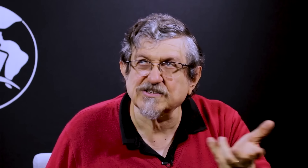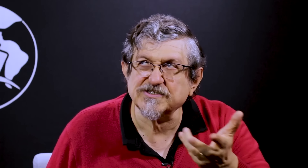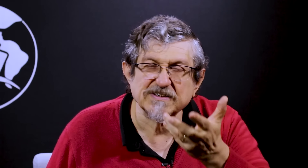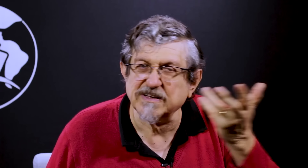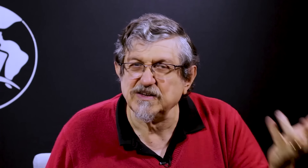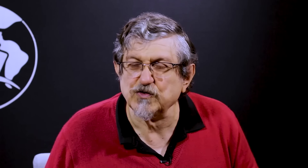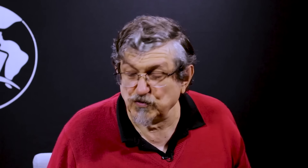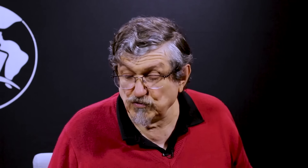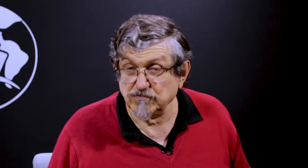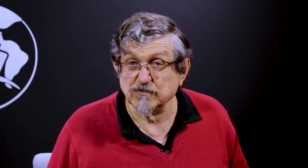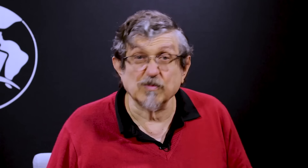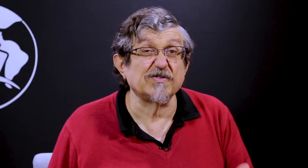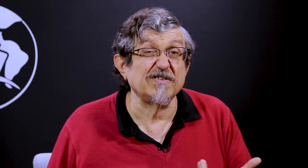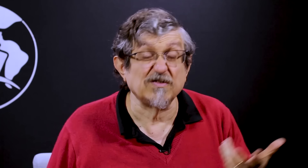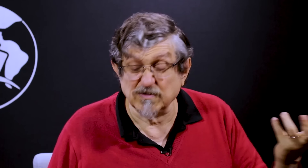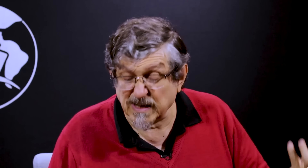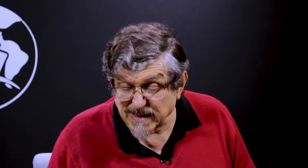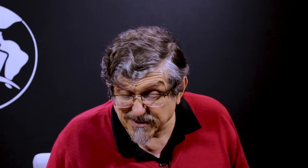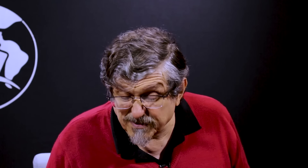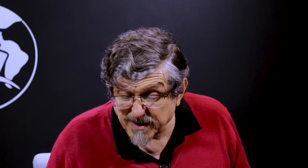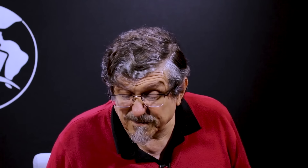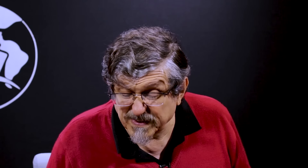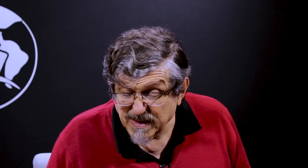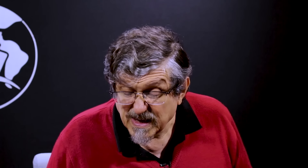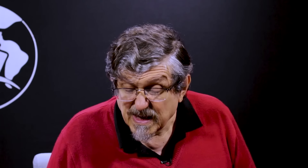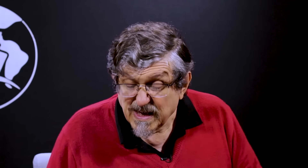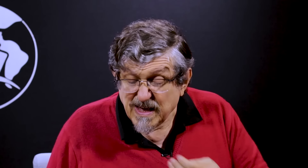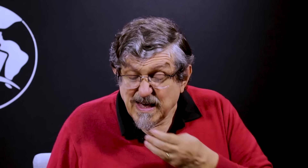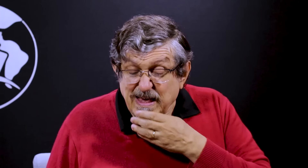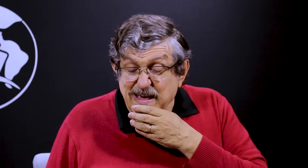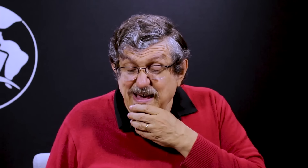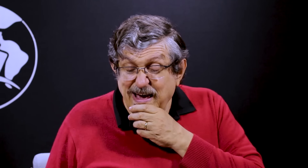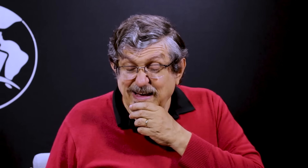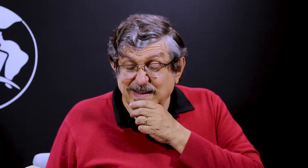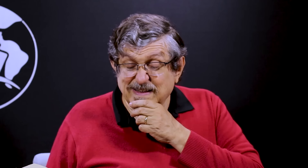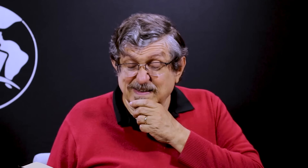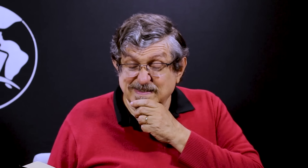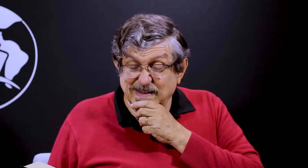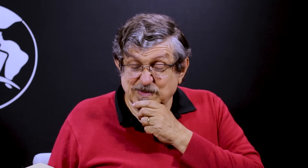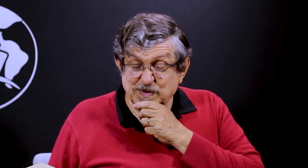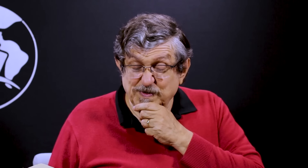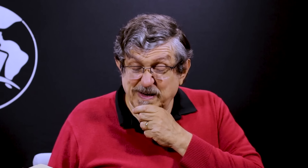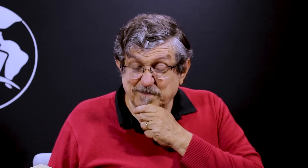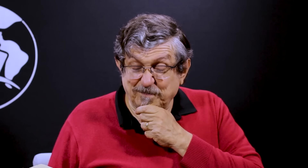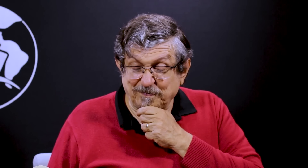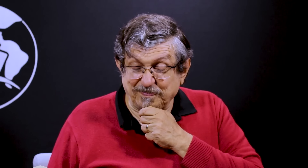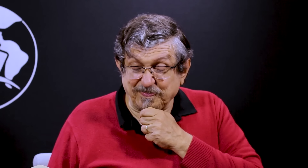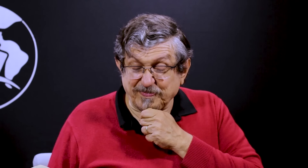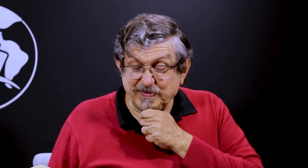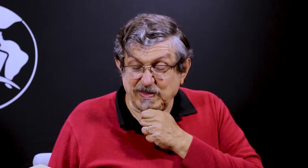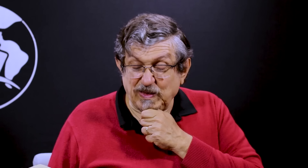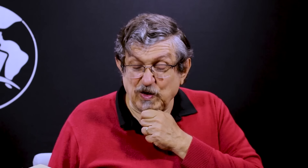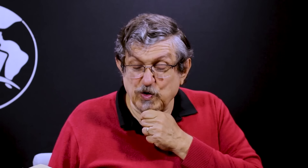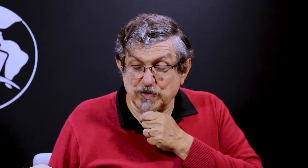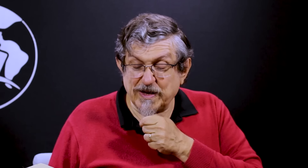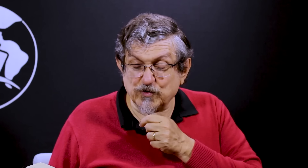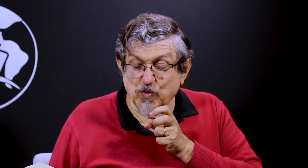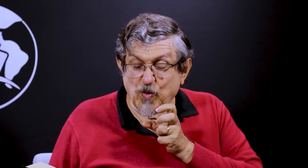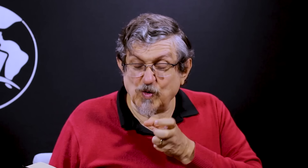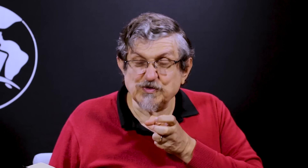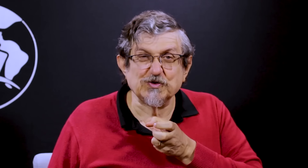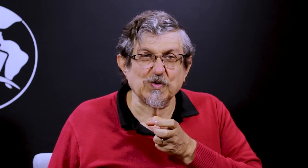e acha que isso como se diz não tem nada a ver e é interessante ver que o